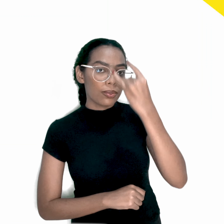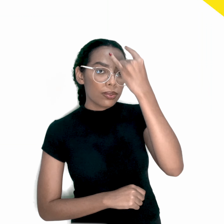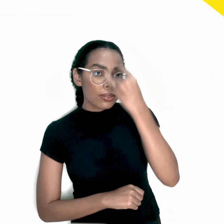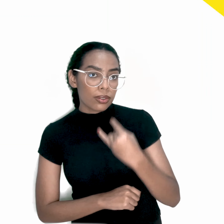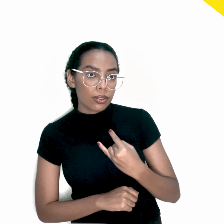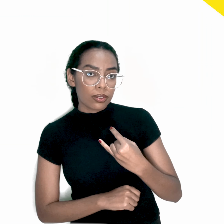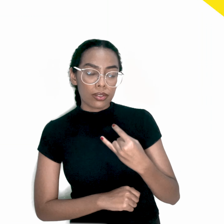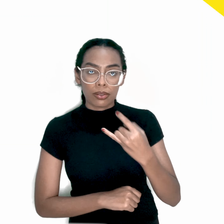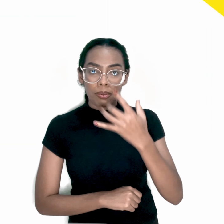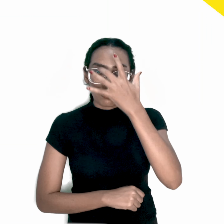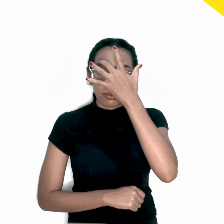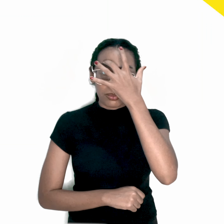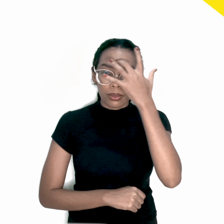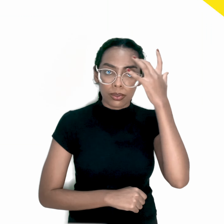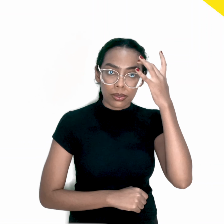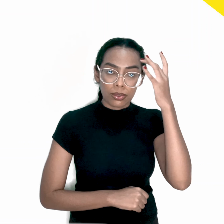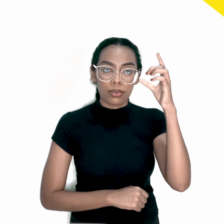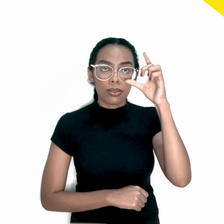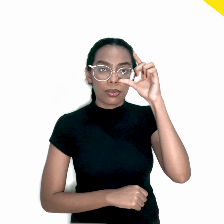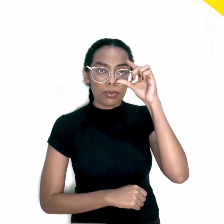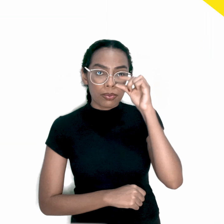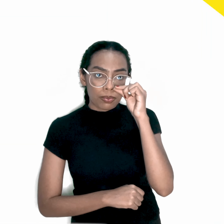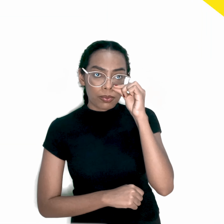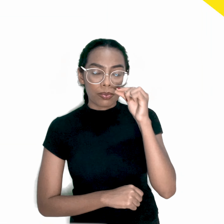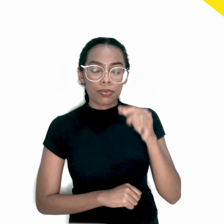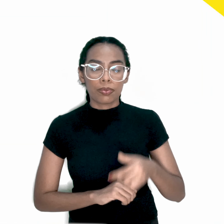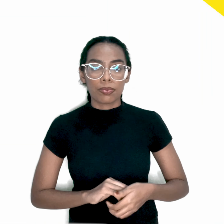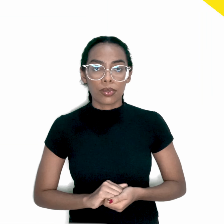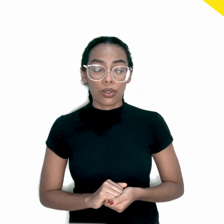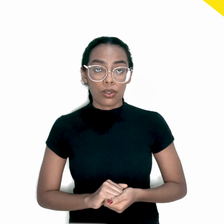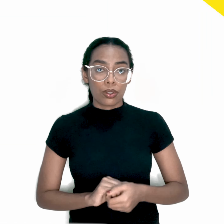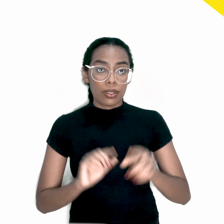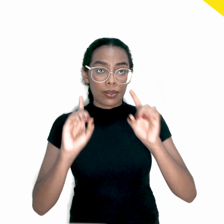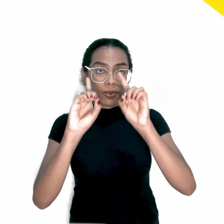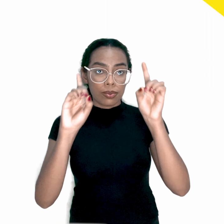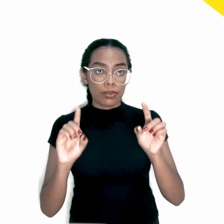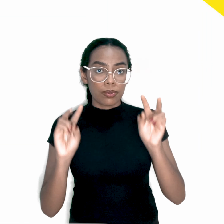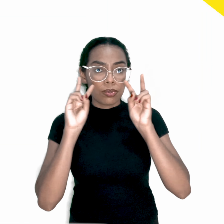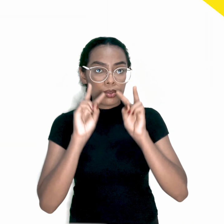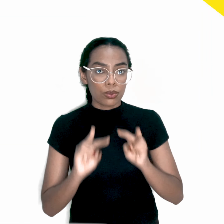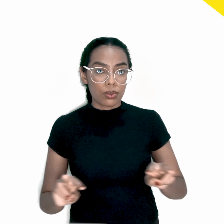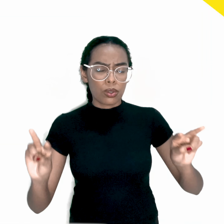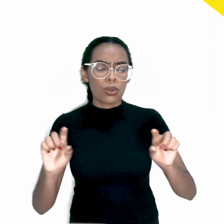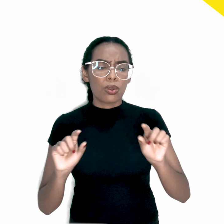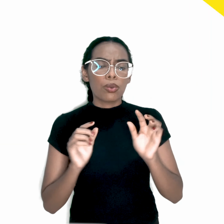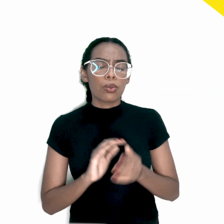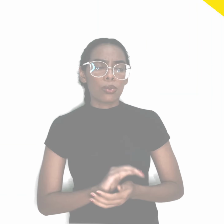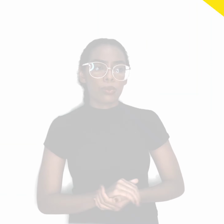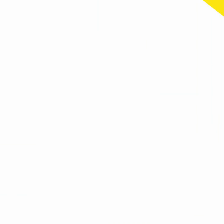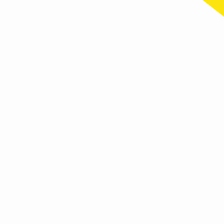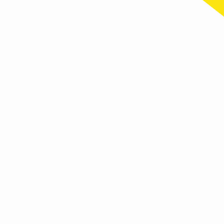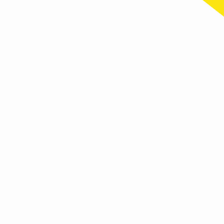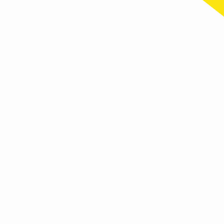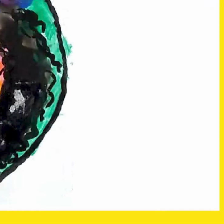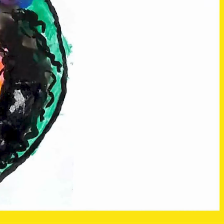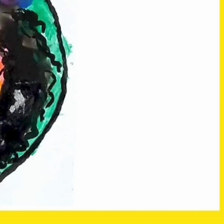Cego, cega, pessoa cega, pessoa com baixa visão ou pessoa com deficiência visual